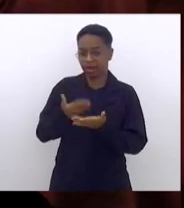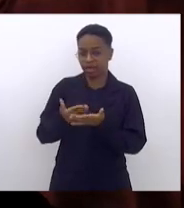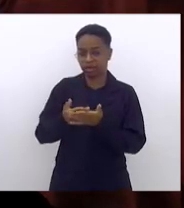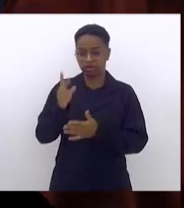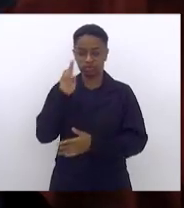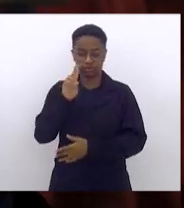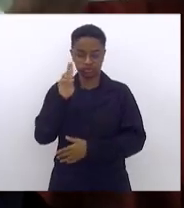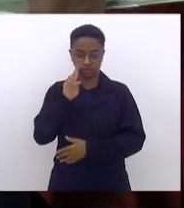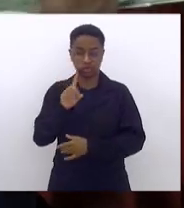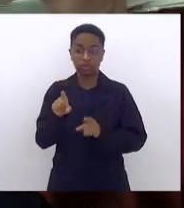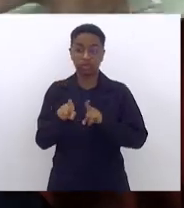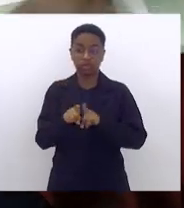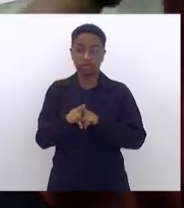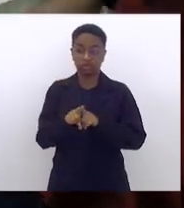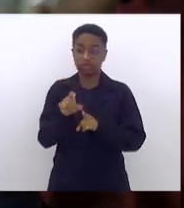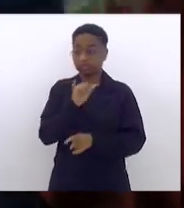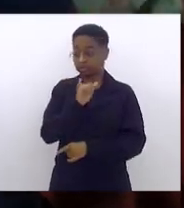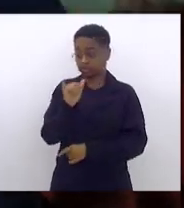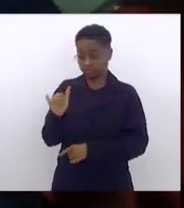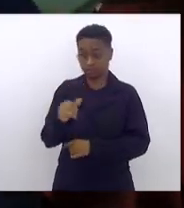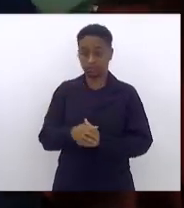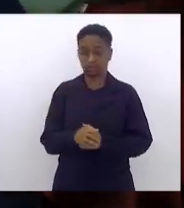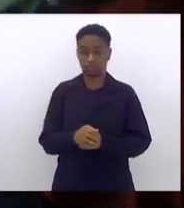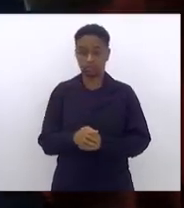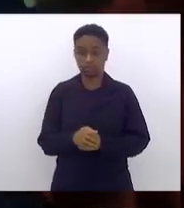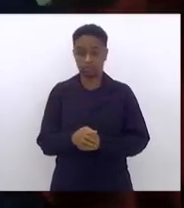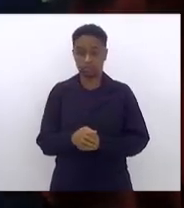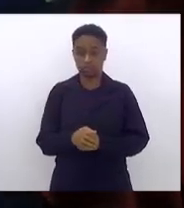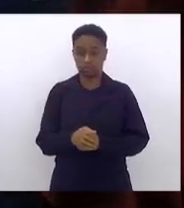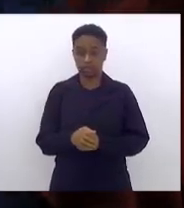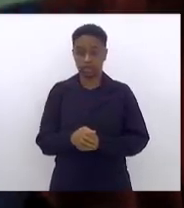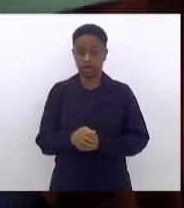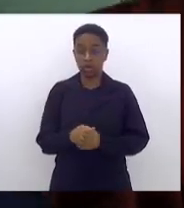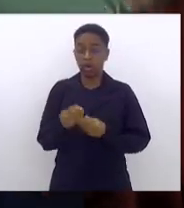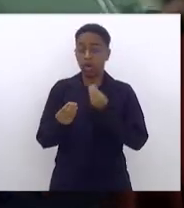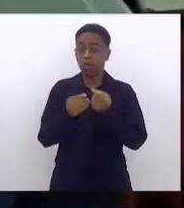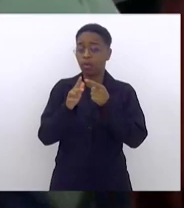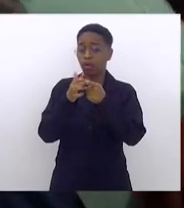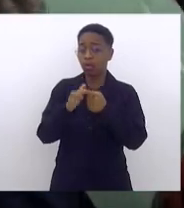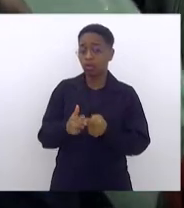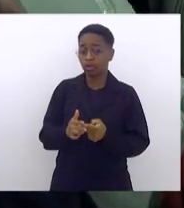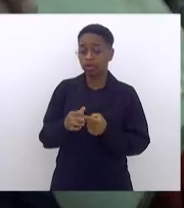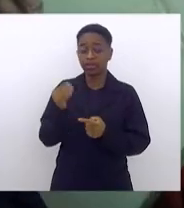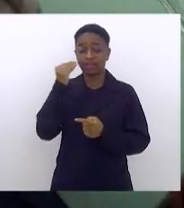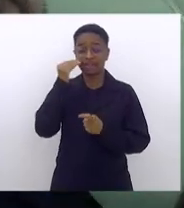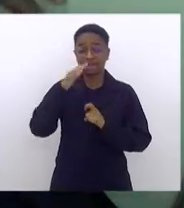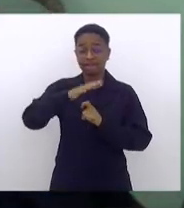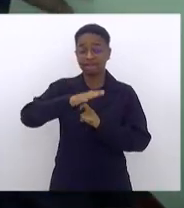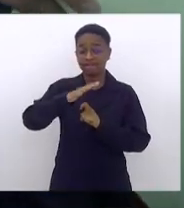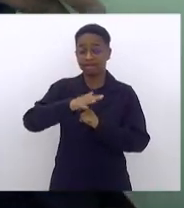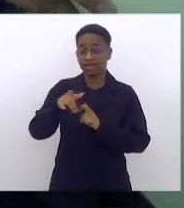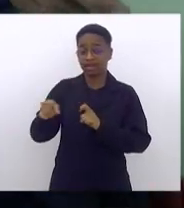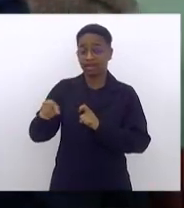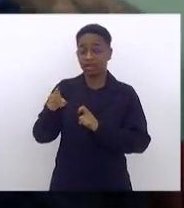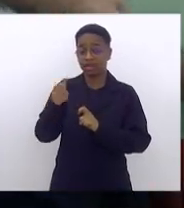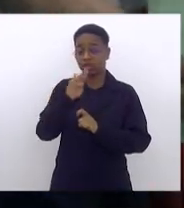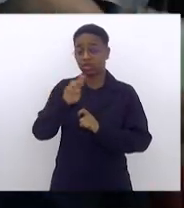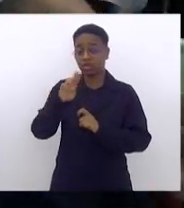e quero dizer para Vossa Excelência o seguinte, o jeito que tem de endireitar é fazer a Feira da Glória se